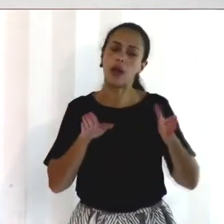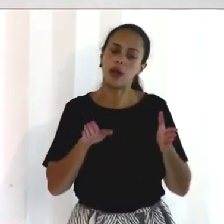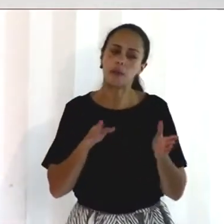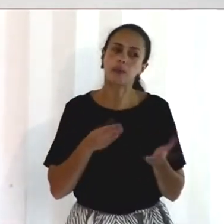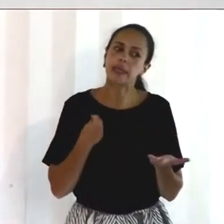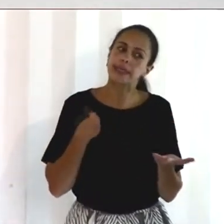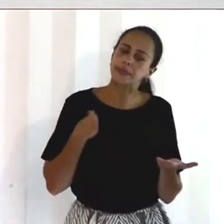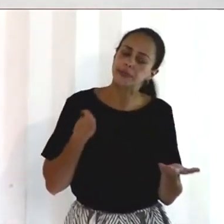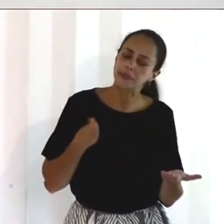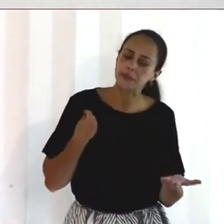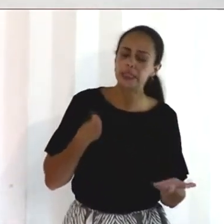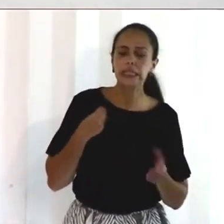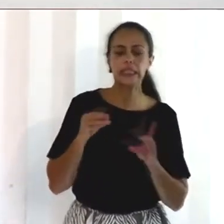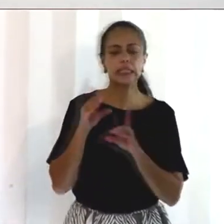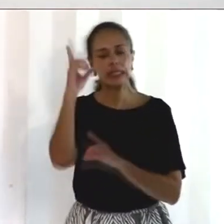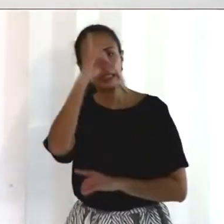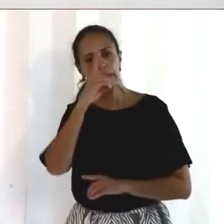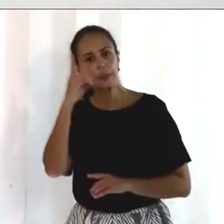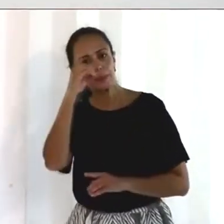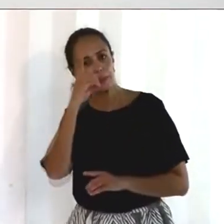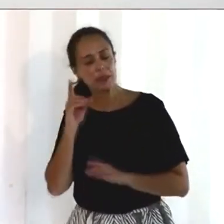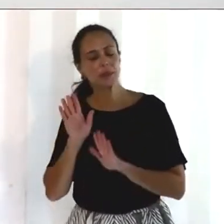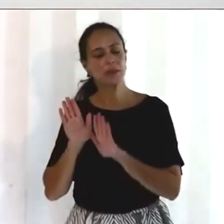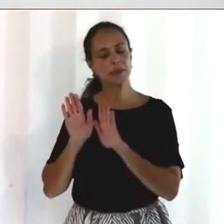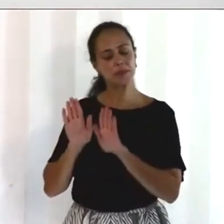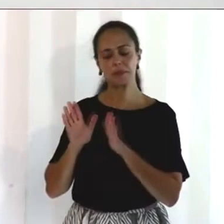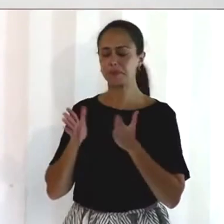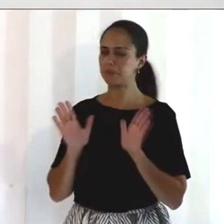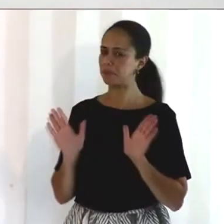profano, como se o domingo fosse o sagrado e os outros